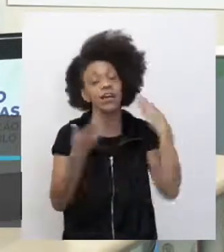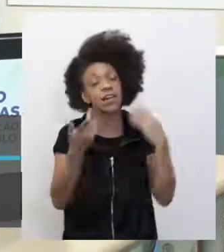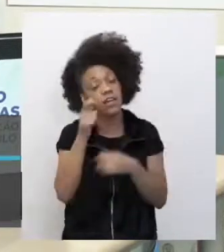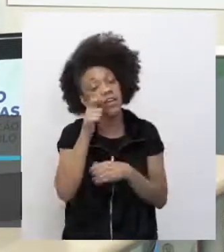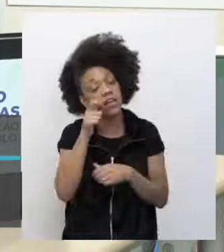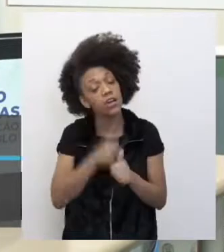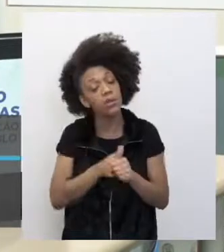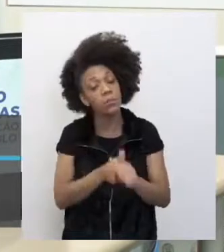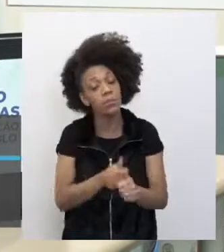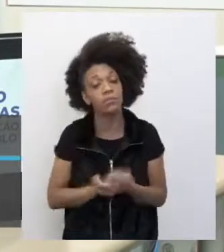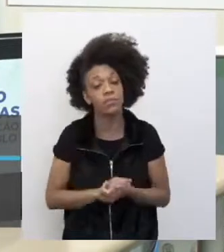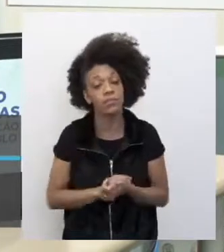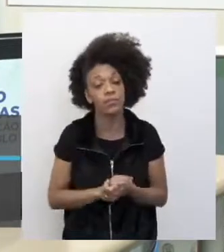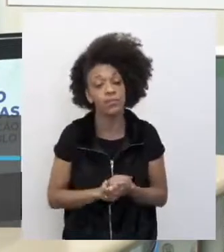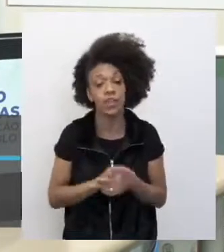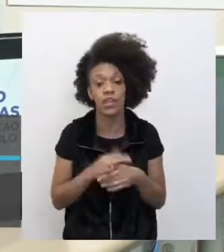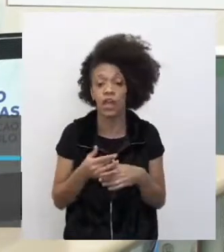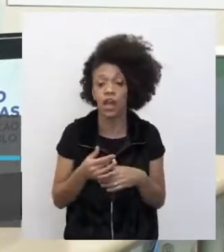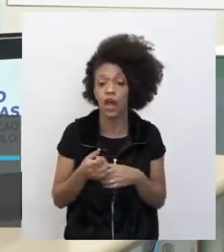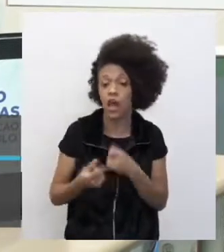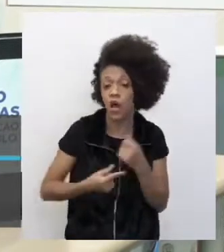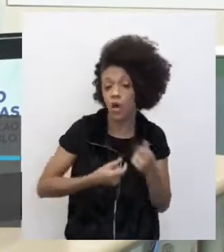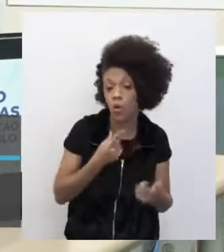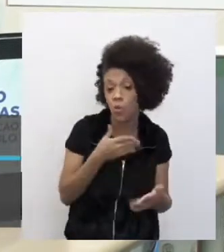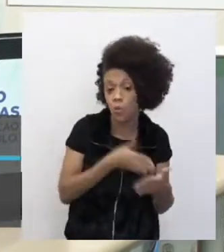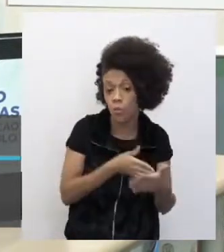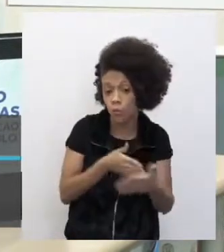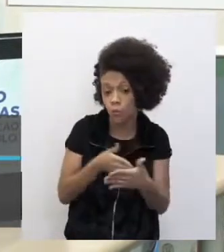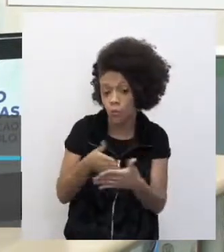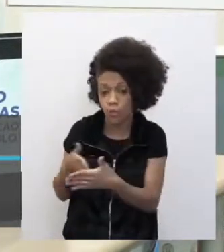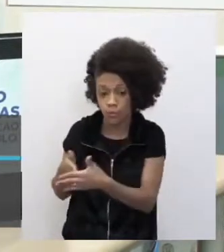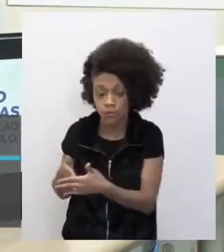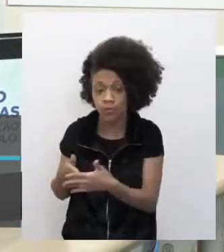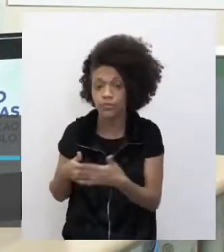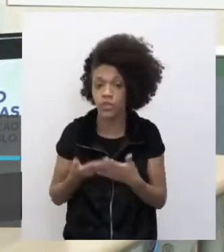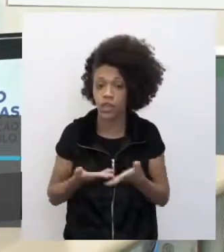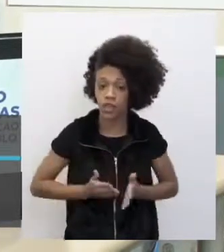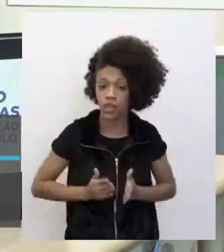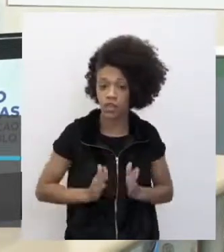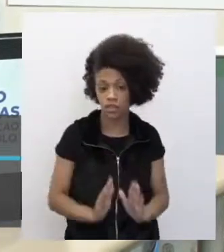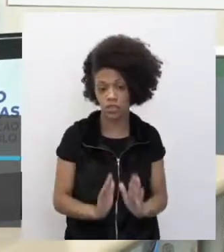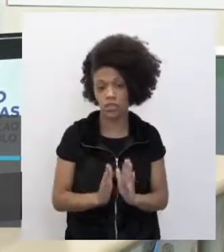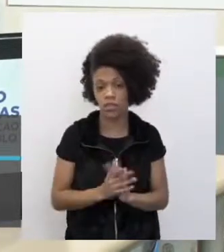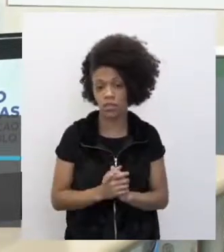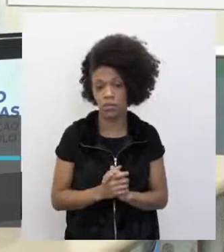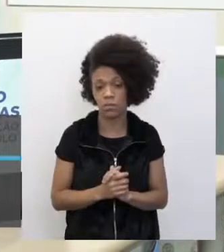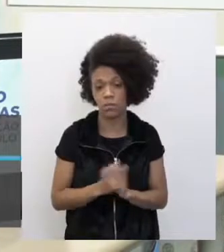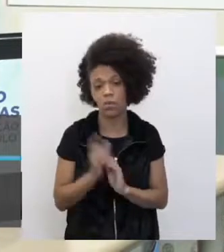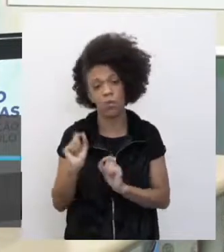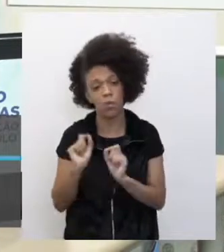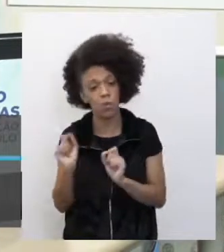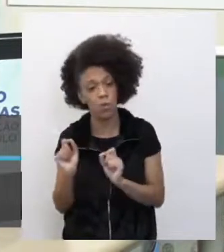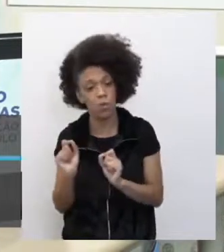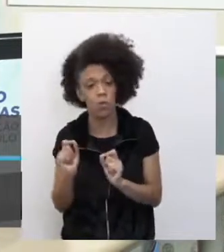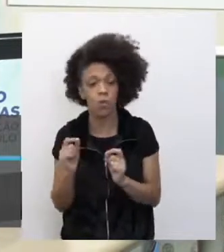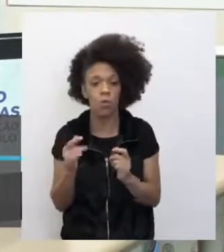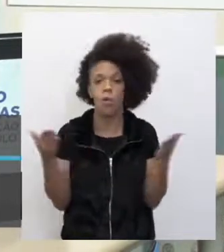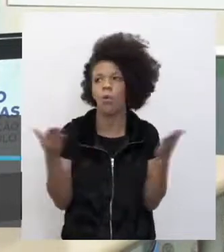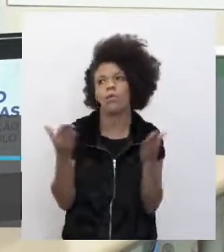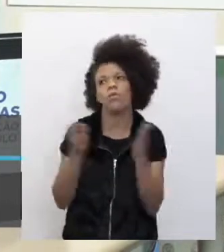acompanha por lá, conto. Tive algumas limitações na minha infância, nasci com uma condição rara. Hoje